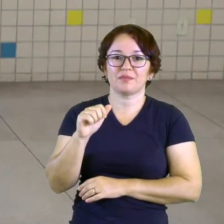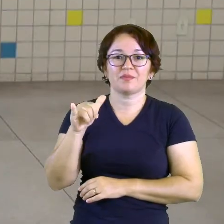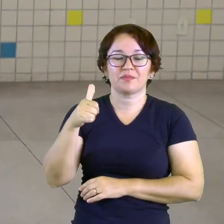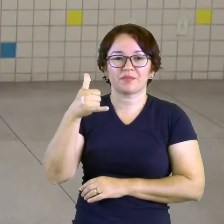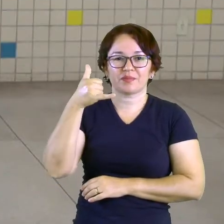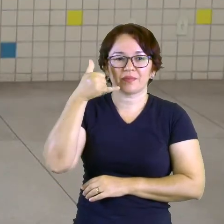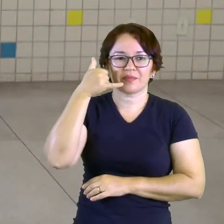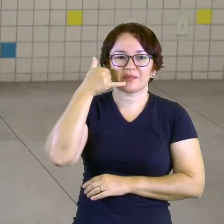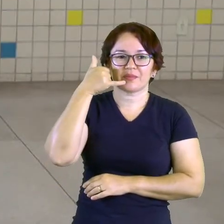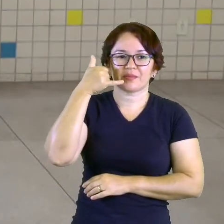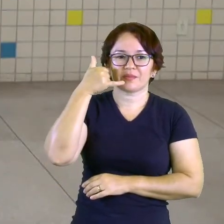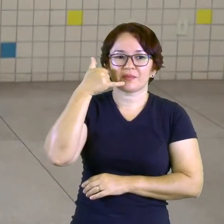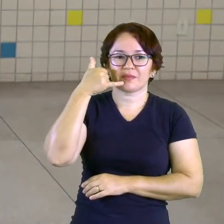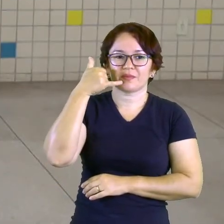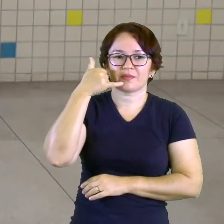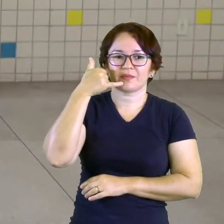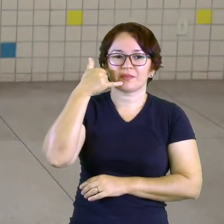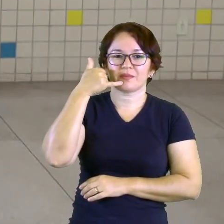telefone.